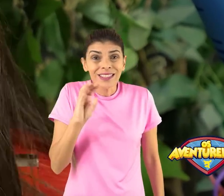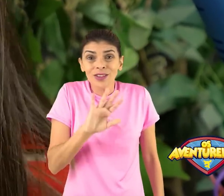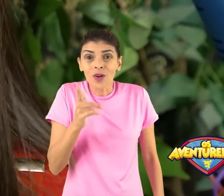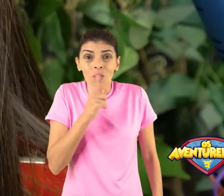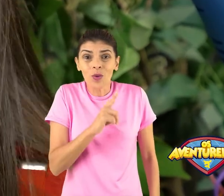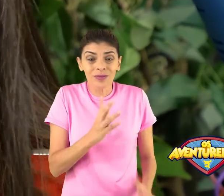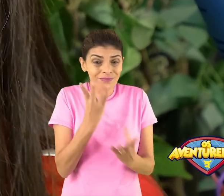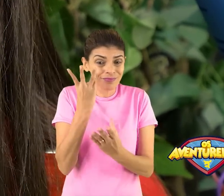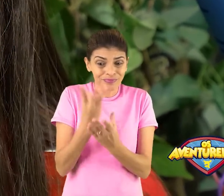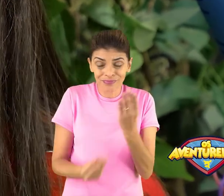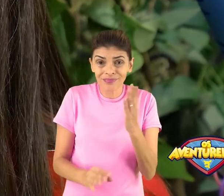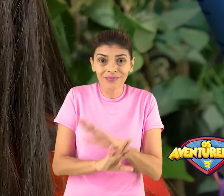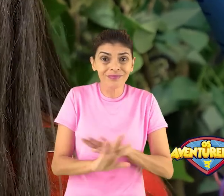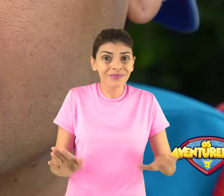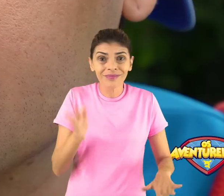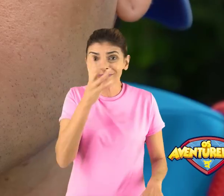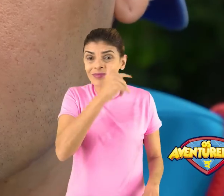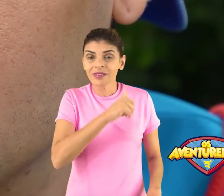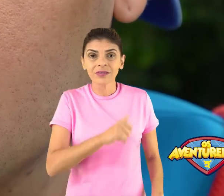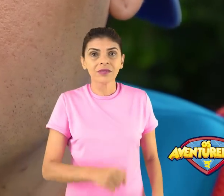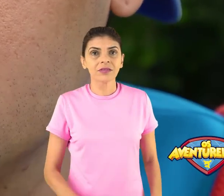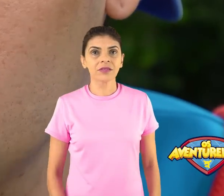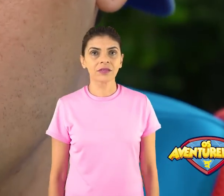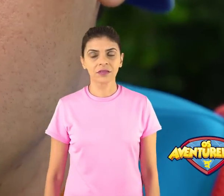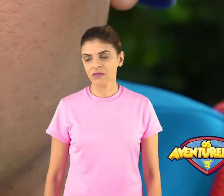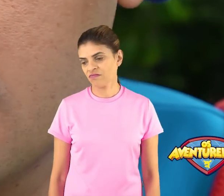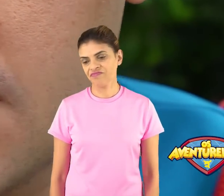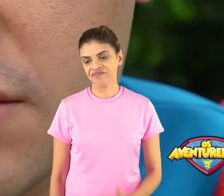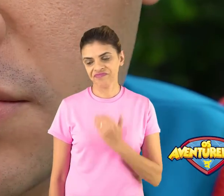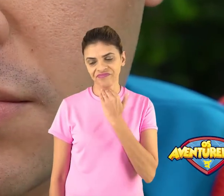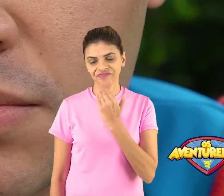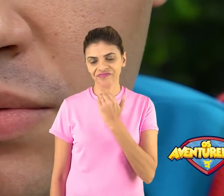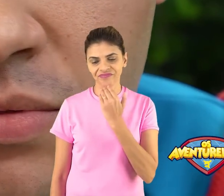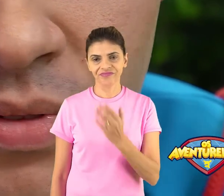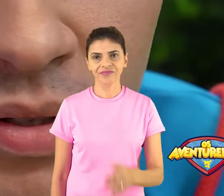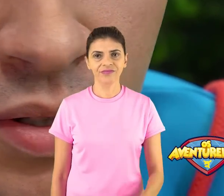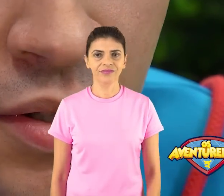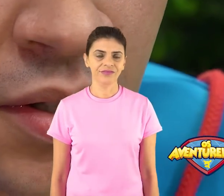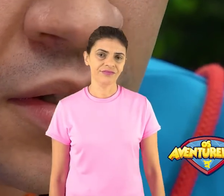tirar o Lucas desse míssil Não adianta